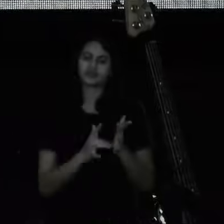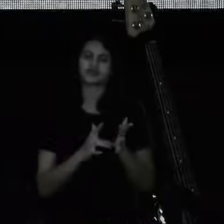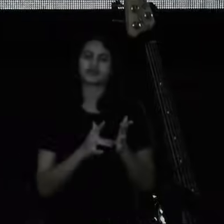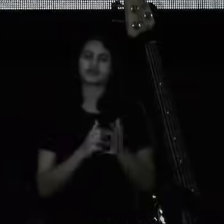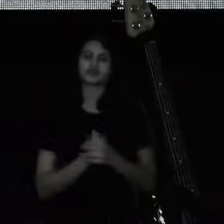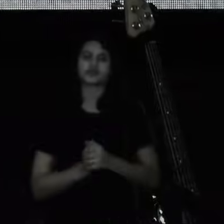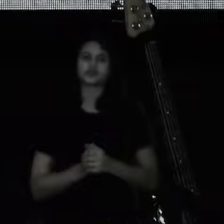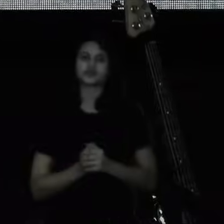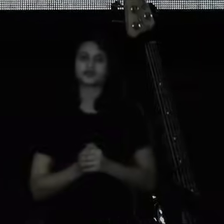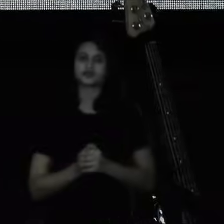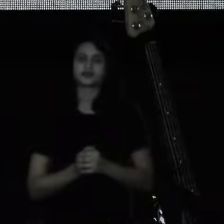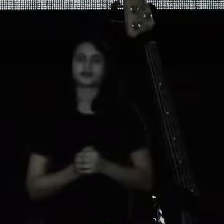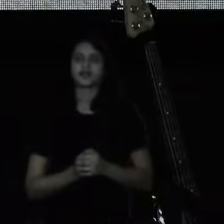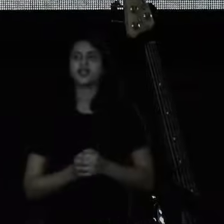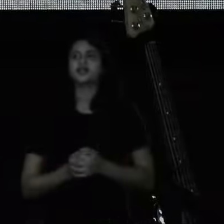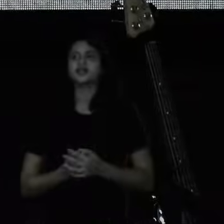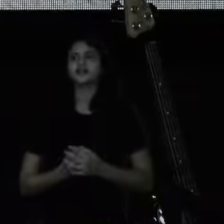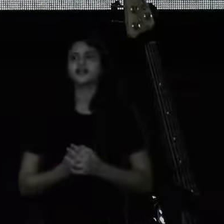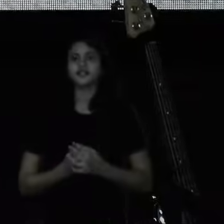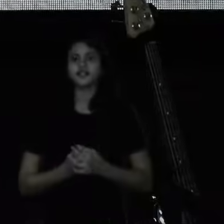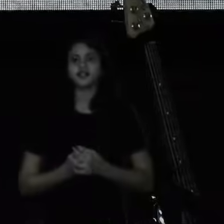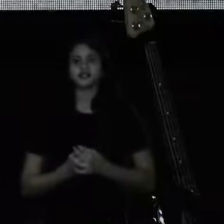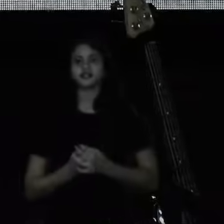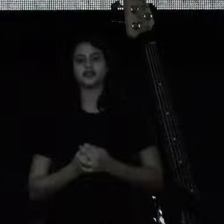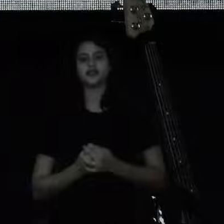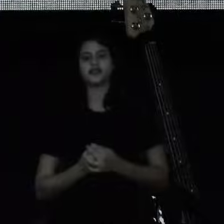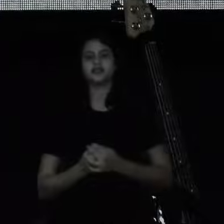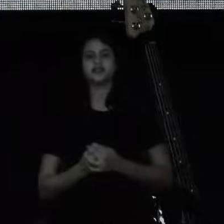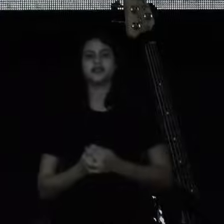Quando você identifica o que aconteceu,